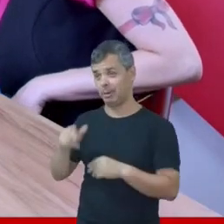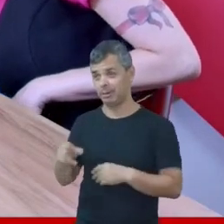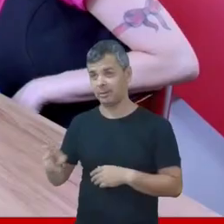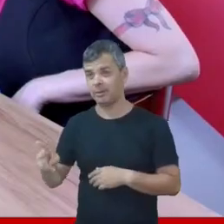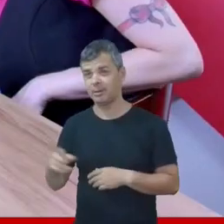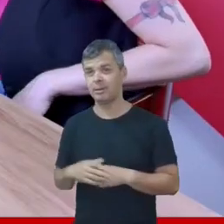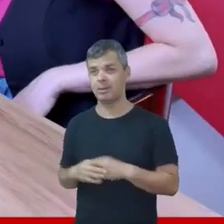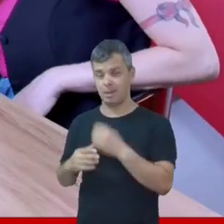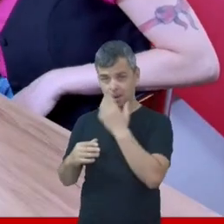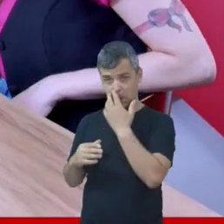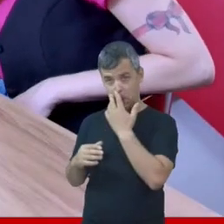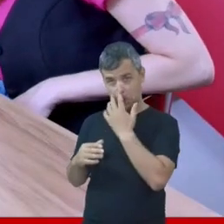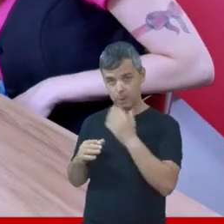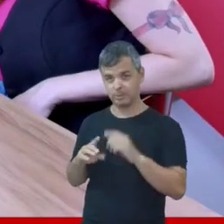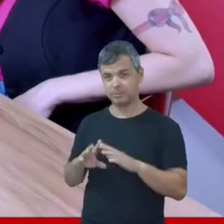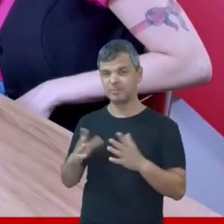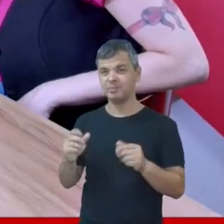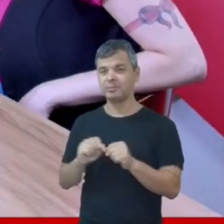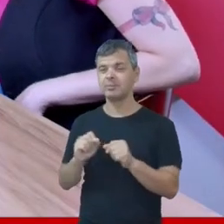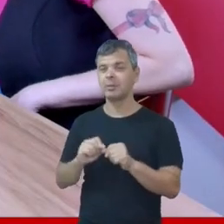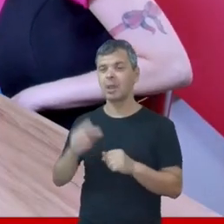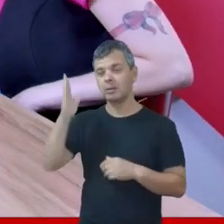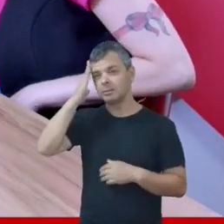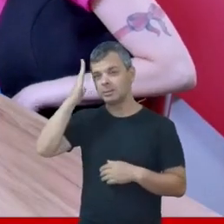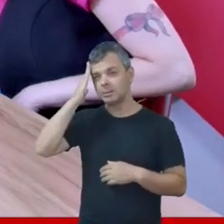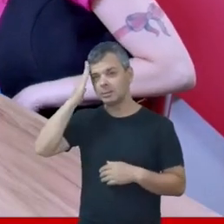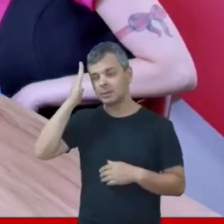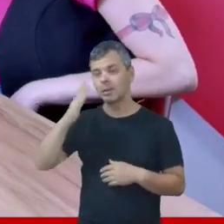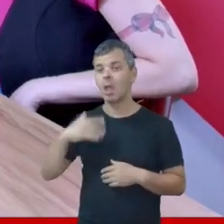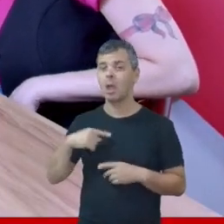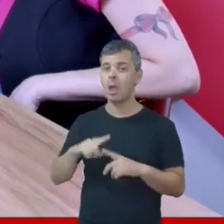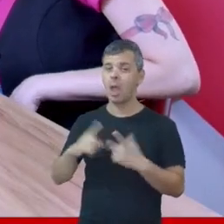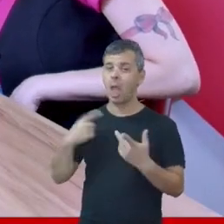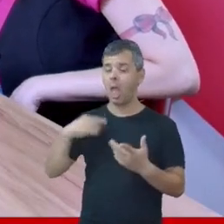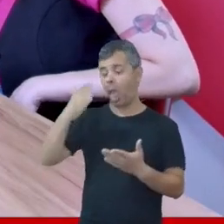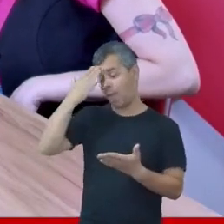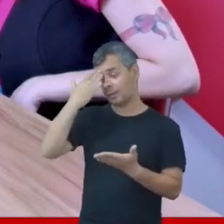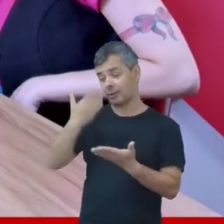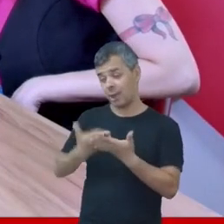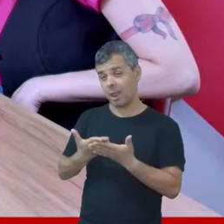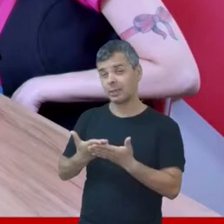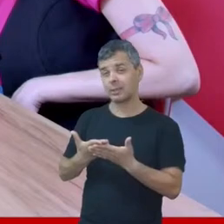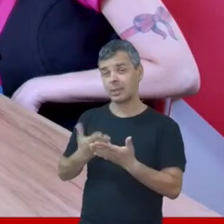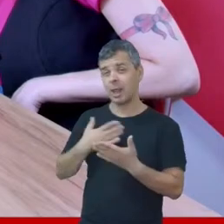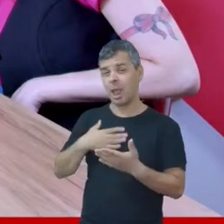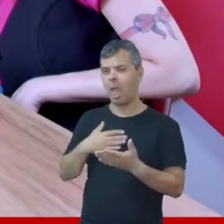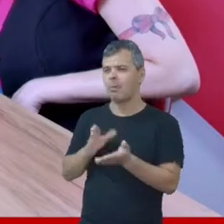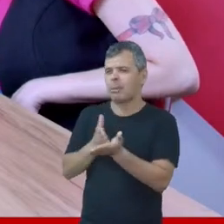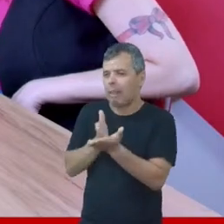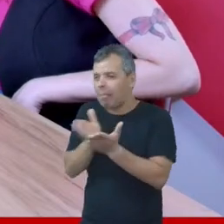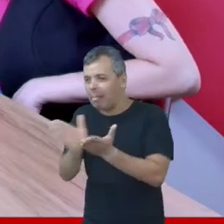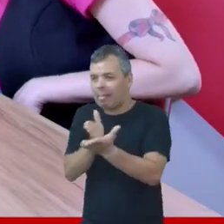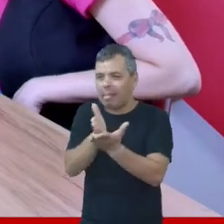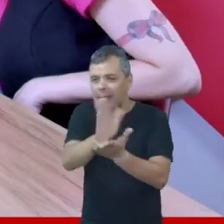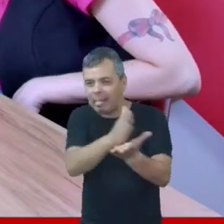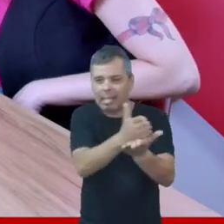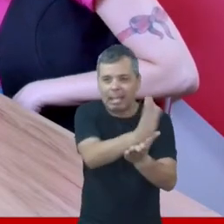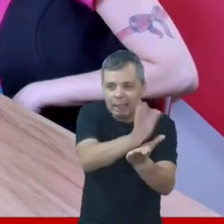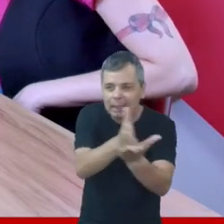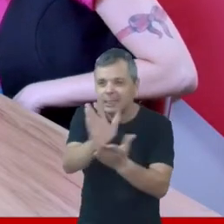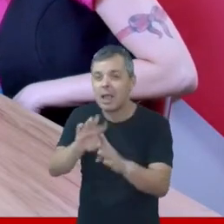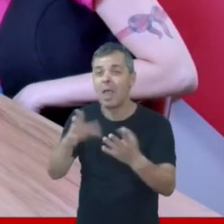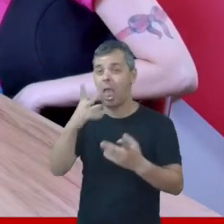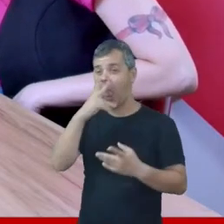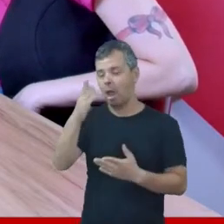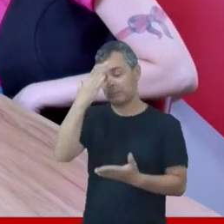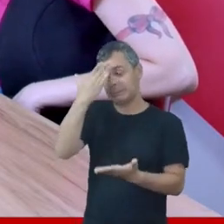não continuei. Eu tentei. Eu confiei na minha capacidade de ser escorregadio, de ser liso, mas eu acho